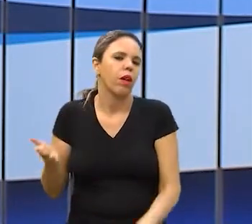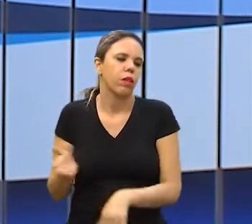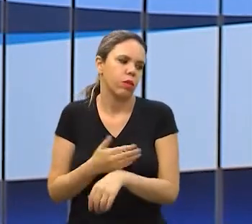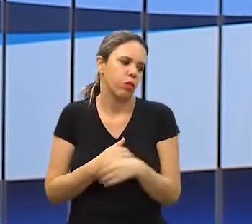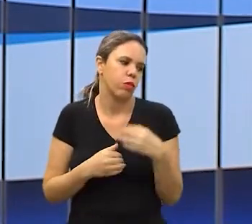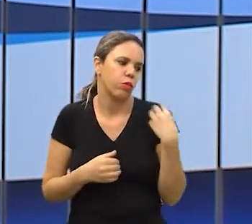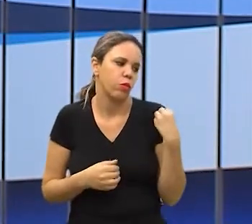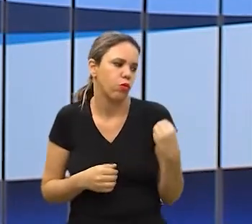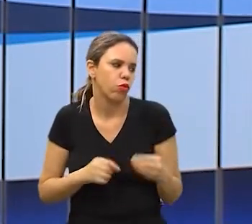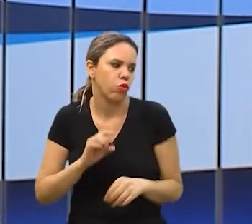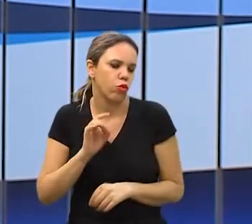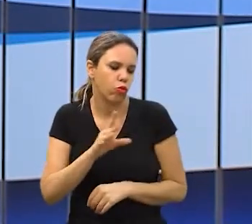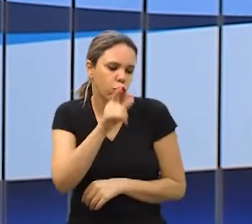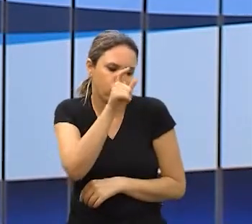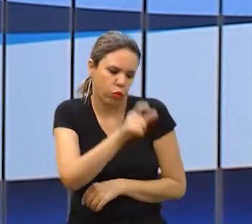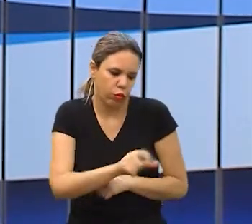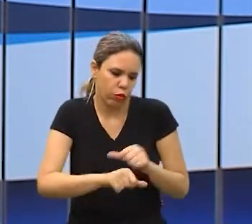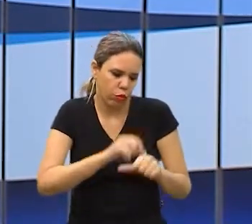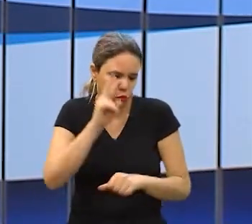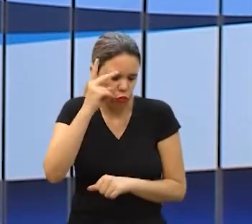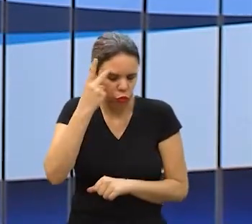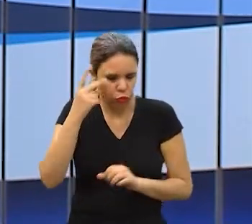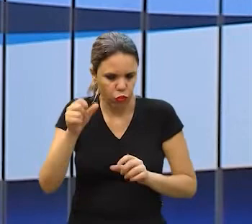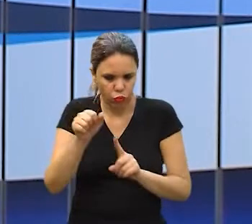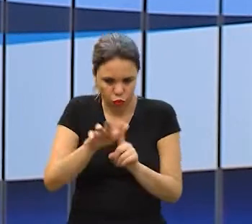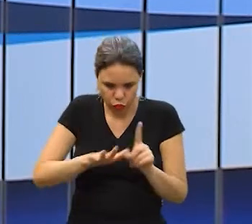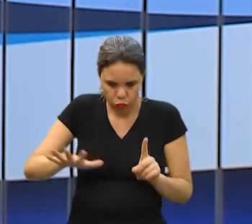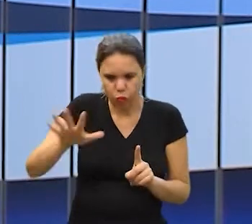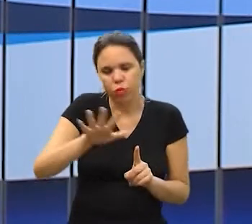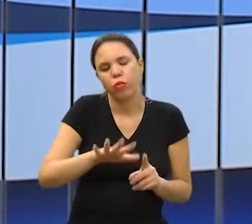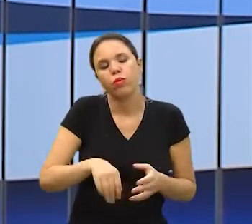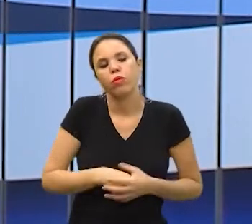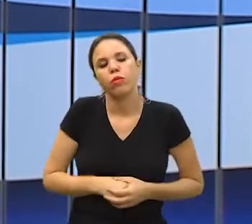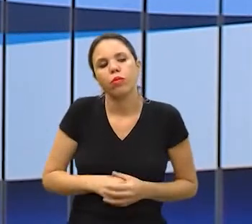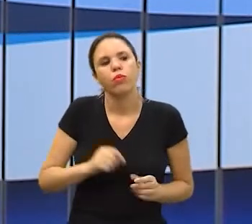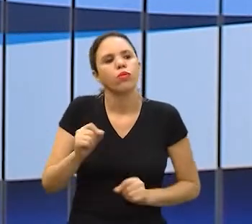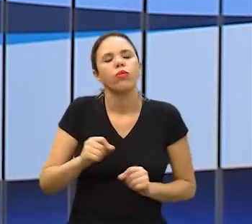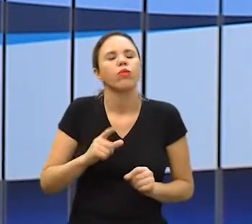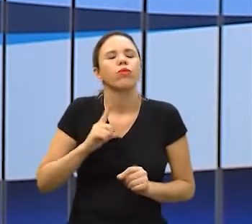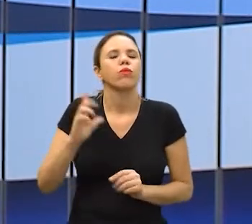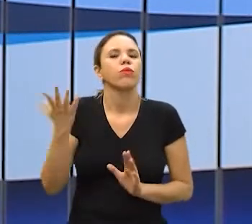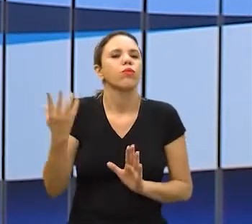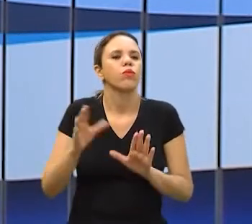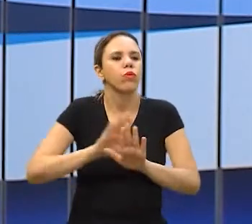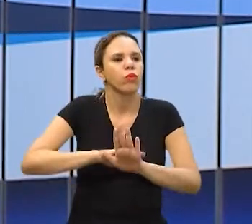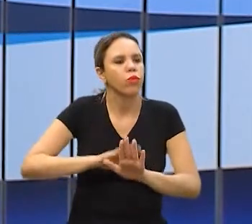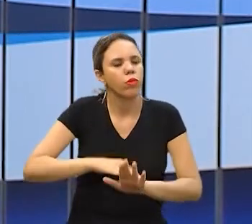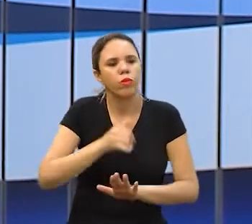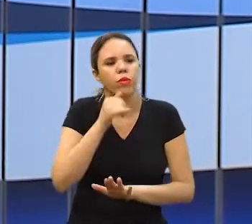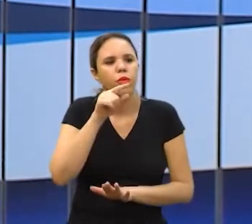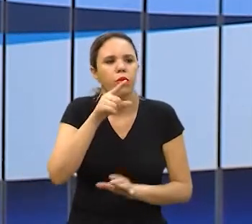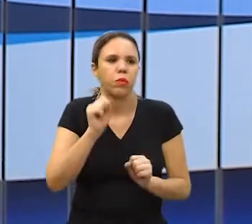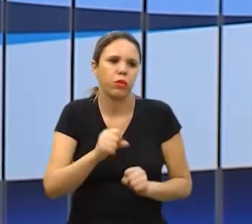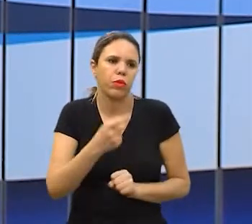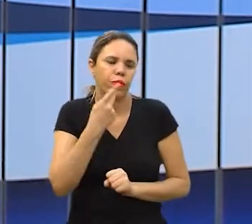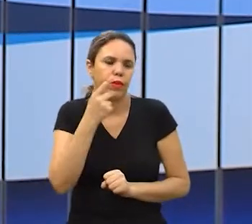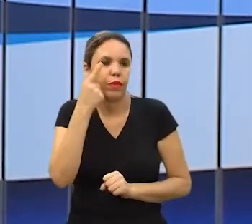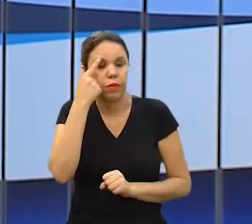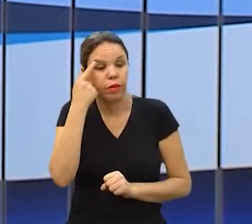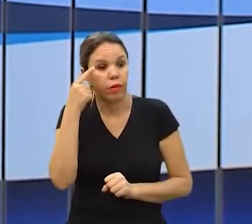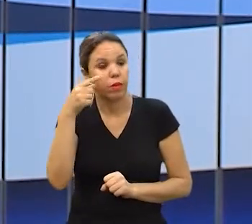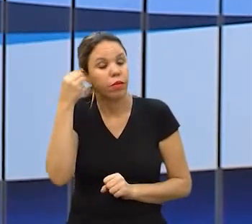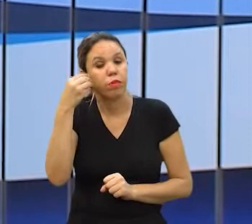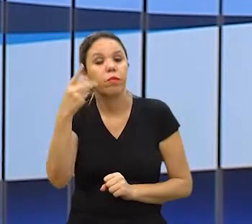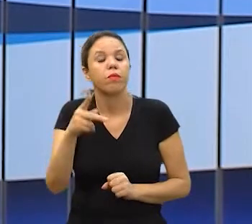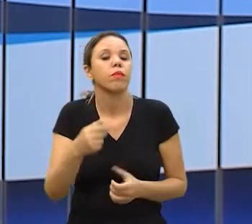pouquinho antes sobre transformar não só o indivíduo, mas toda uma sociedade. O que tem acontecido, se você pode